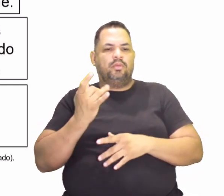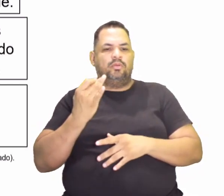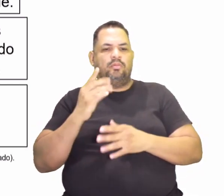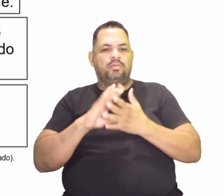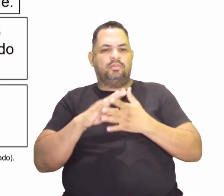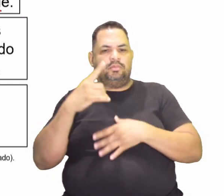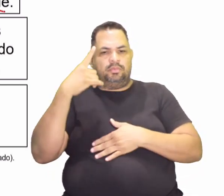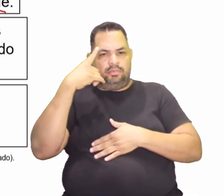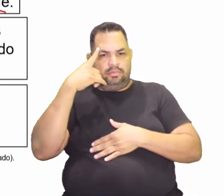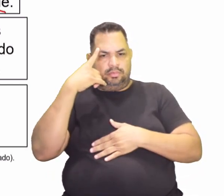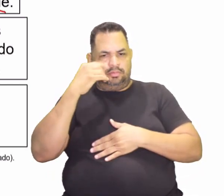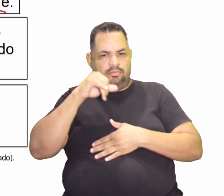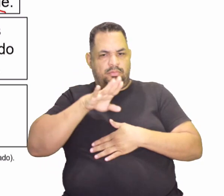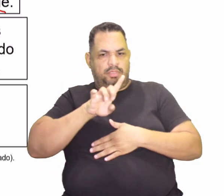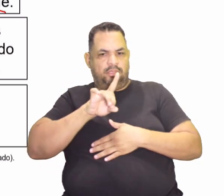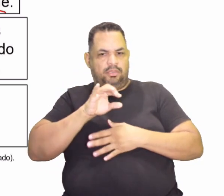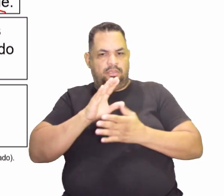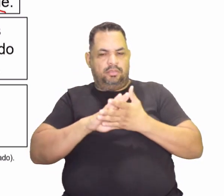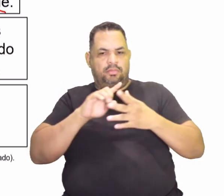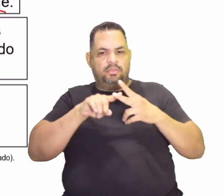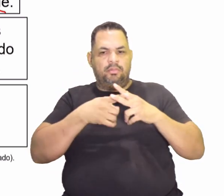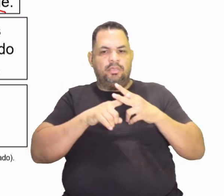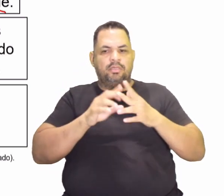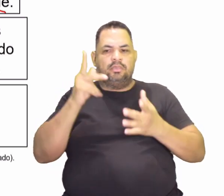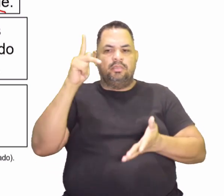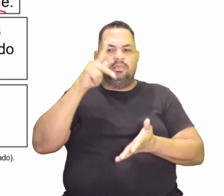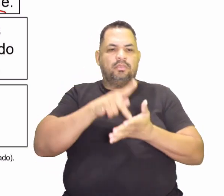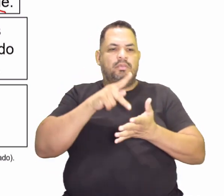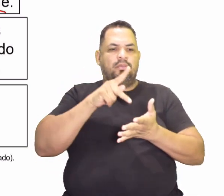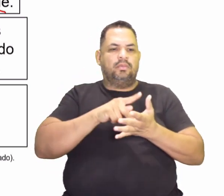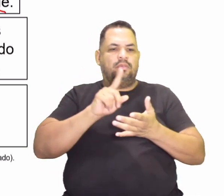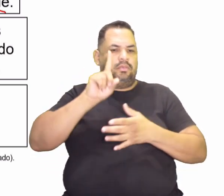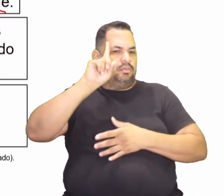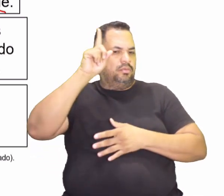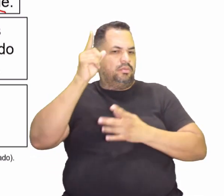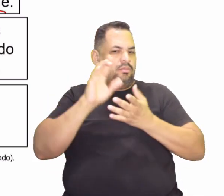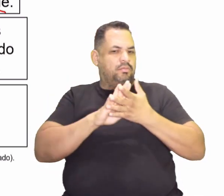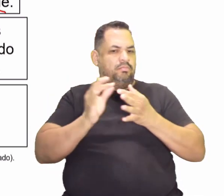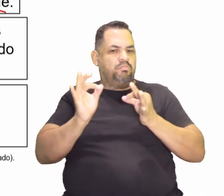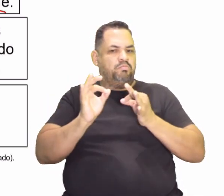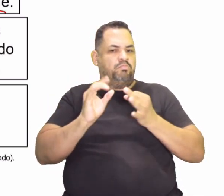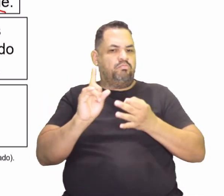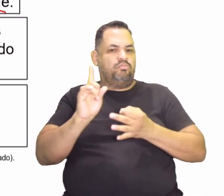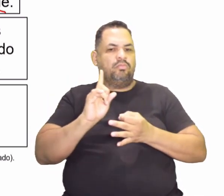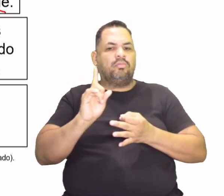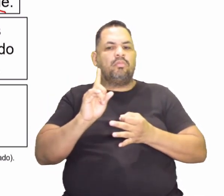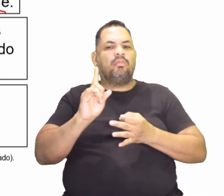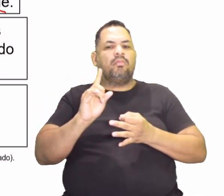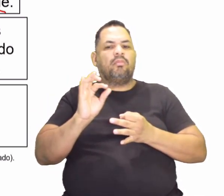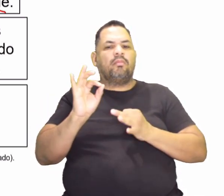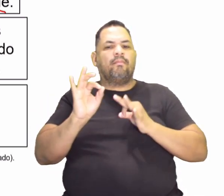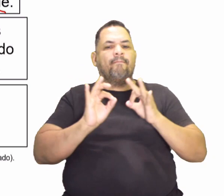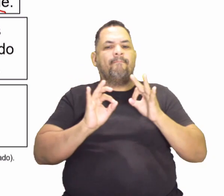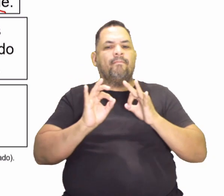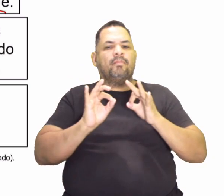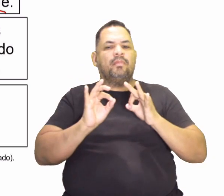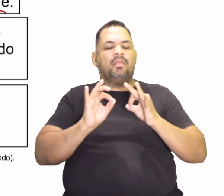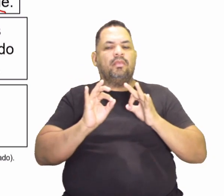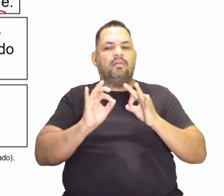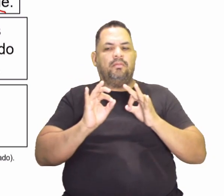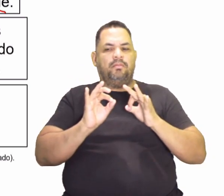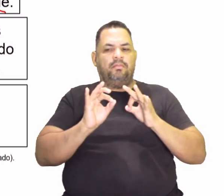uma concepção materialista e mecanicista da realidade. As ideias ou pensamentos não seriam né, para